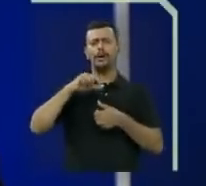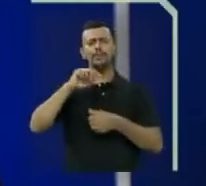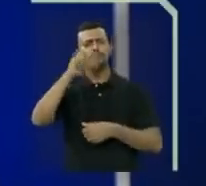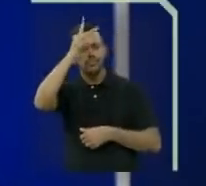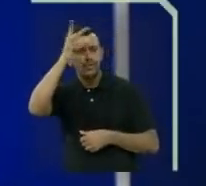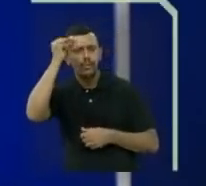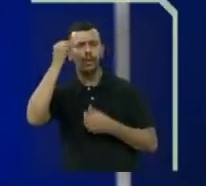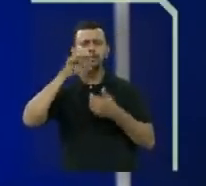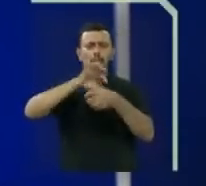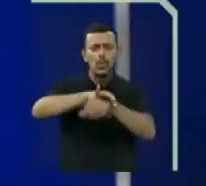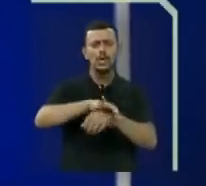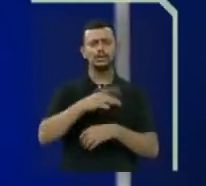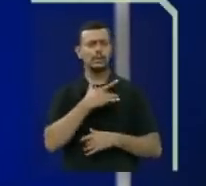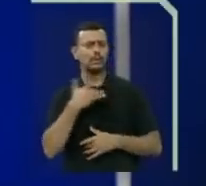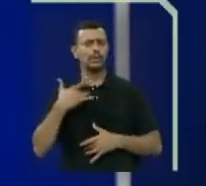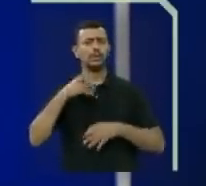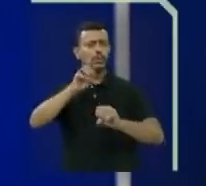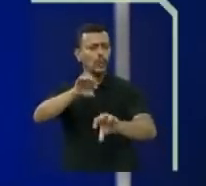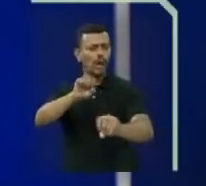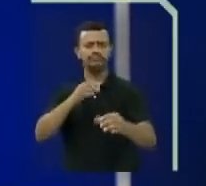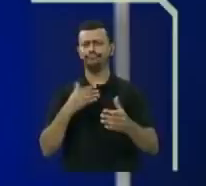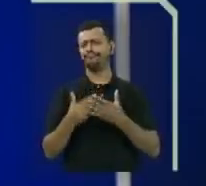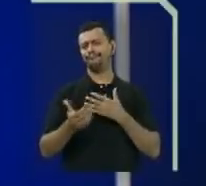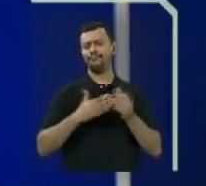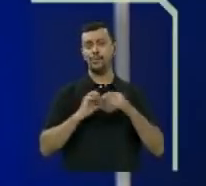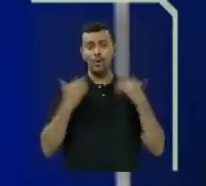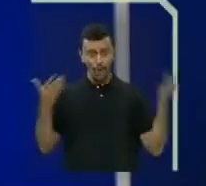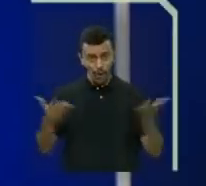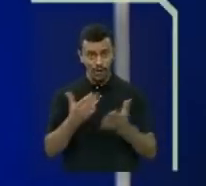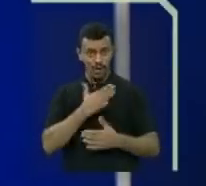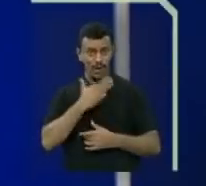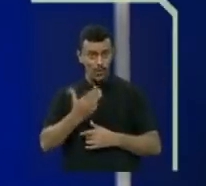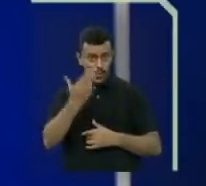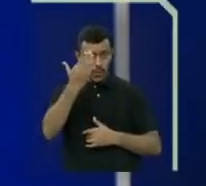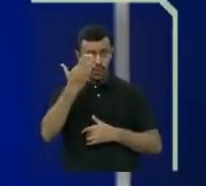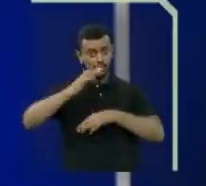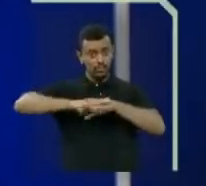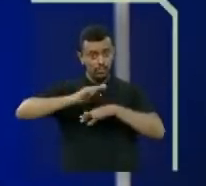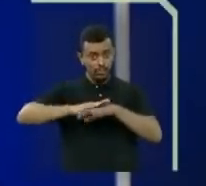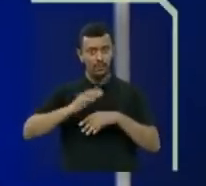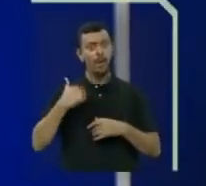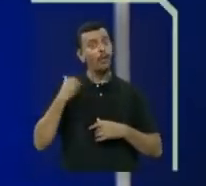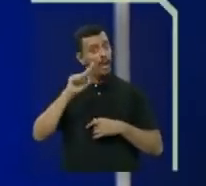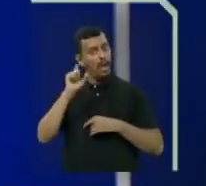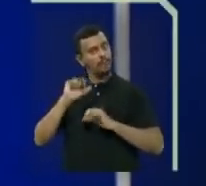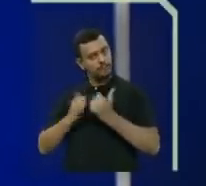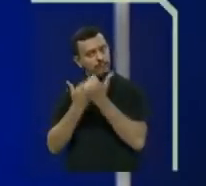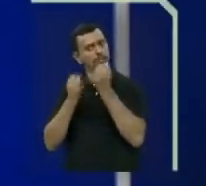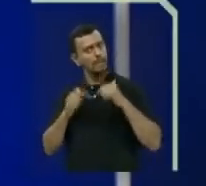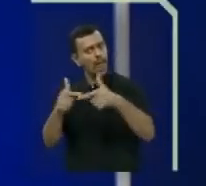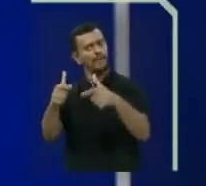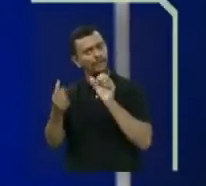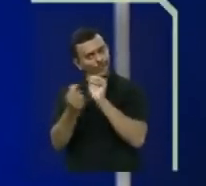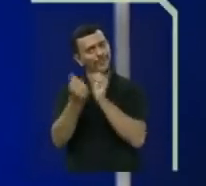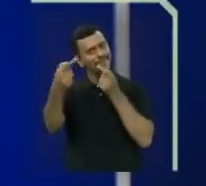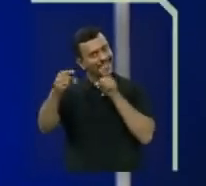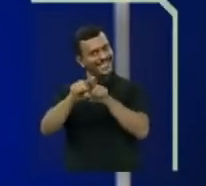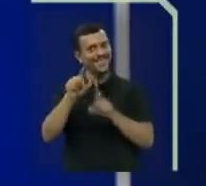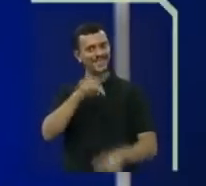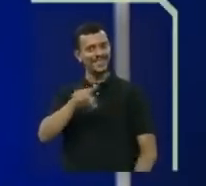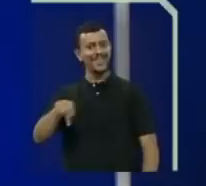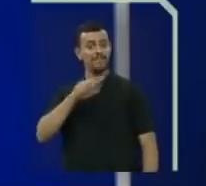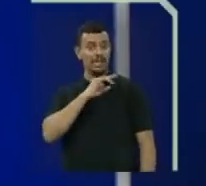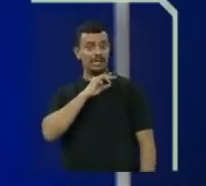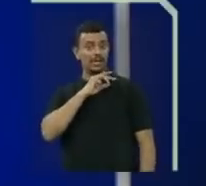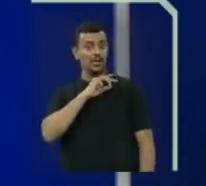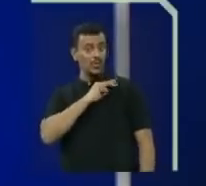seja na educação, do jeito que o Lula fez no Brasil. Fui ministro do presidente Lula e posso atestar aqui a você. Nós sabemos como fazer. Quem